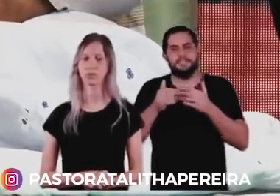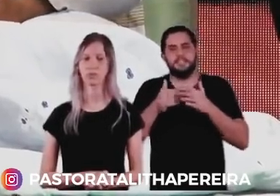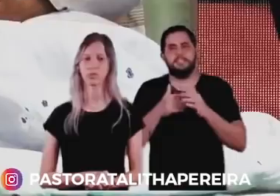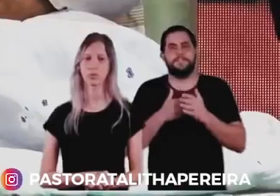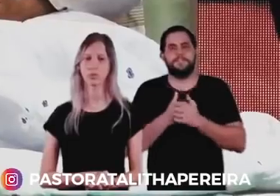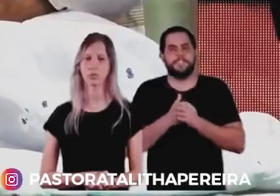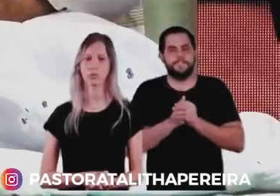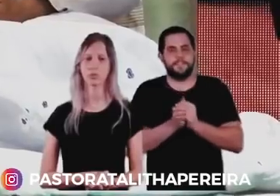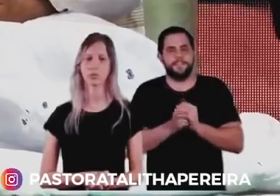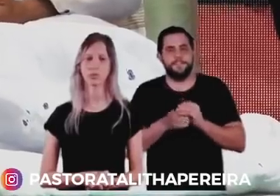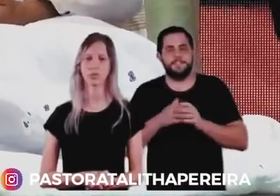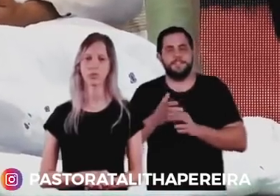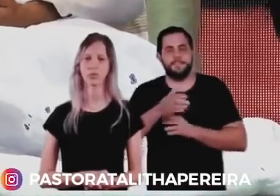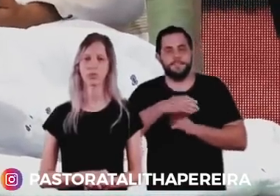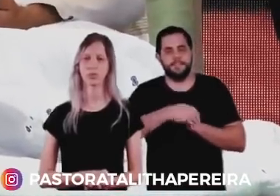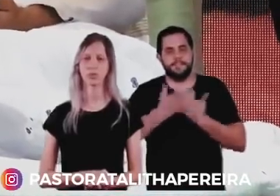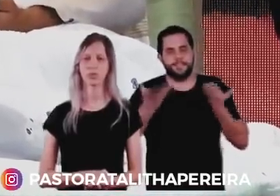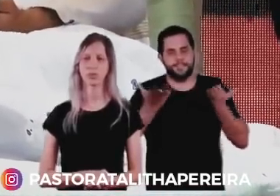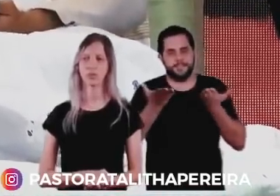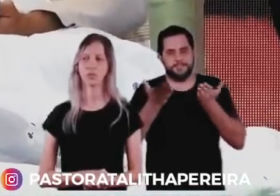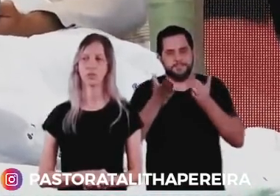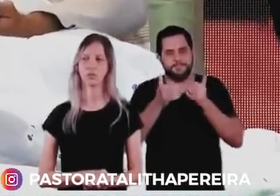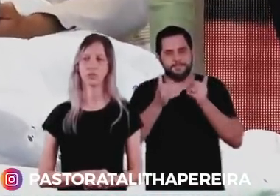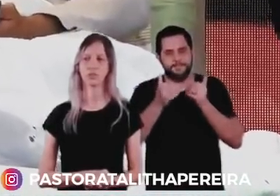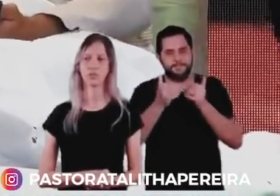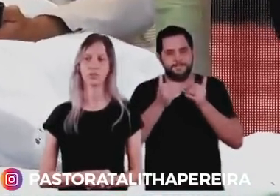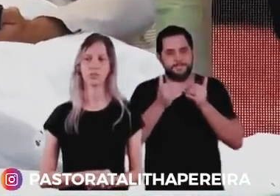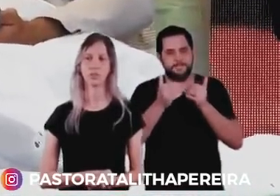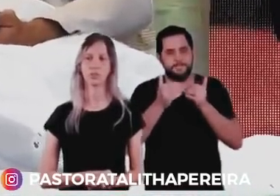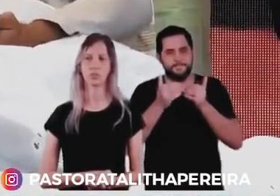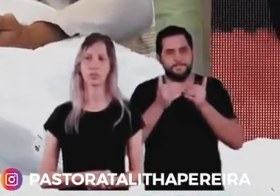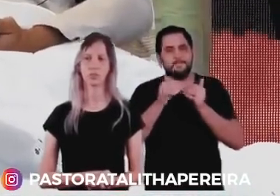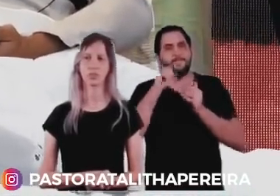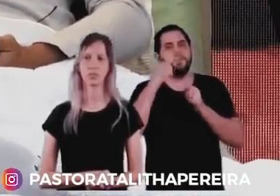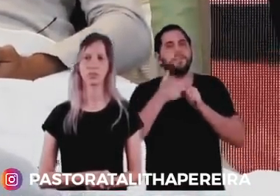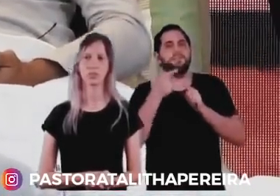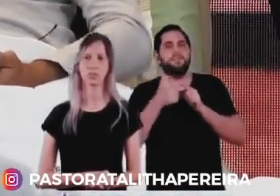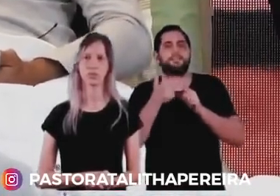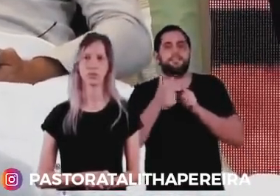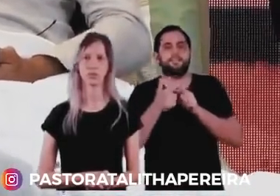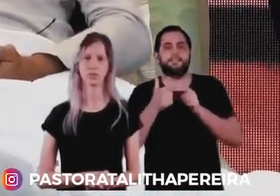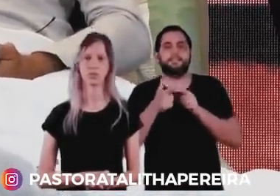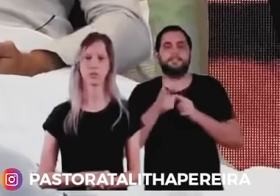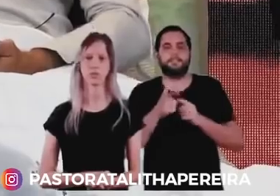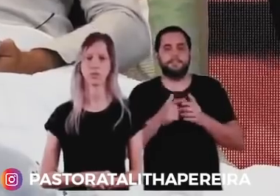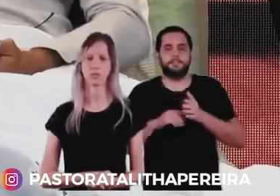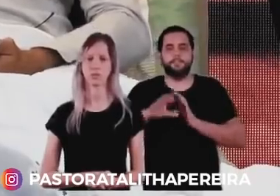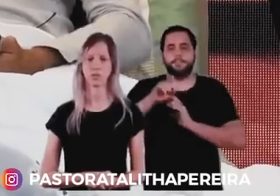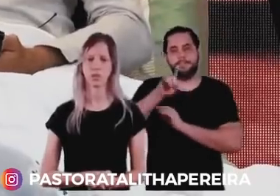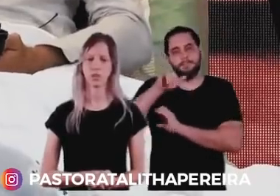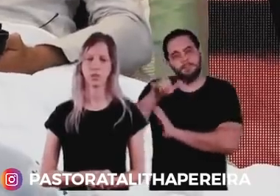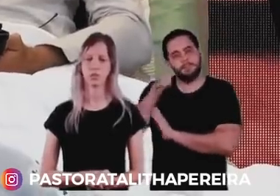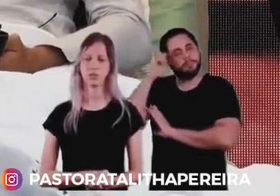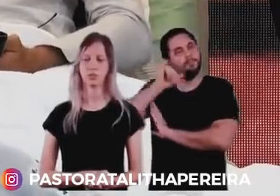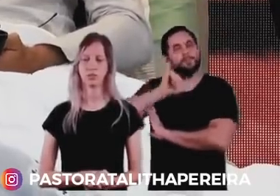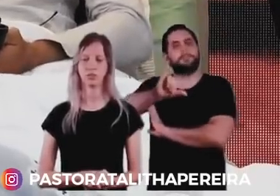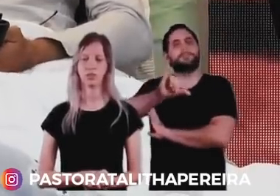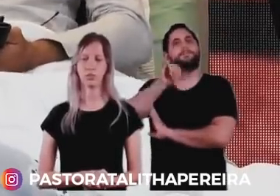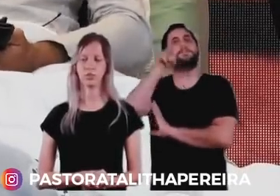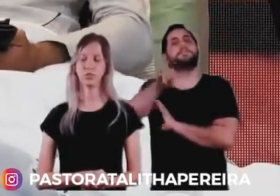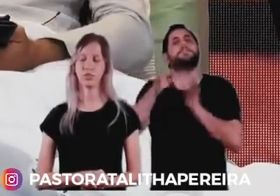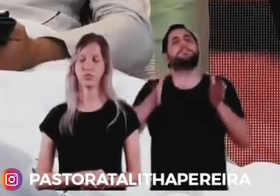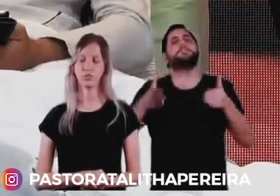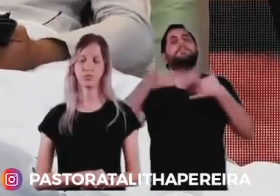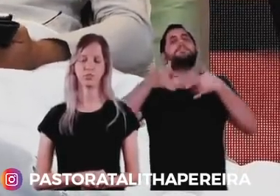anotarem algumas dicas. Primeiramente, o que você deve evitar, dentro do seu quarto? A gente